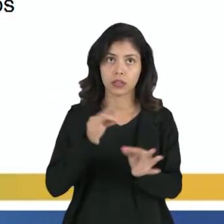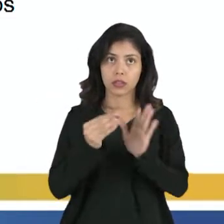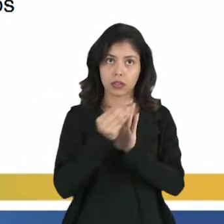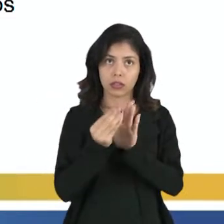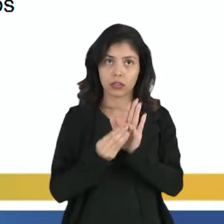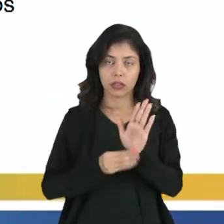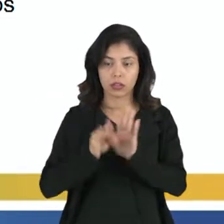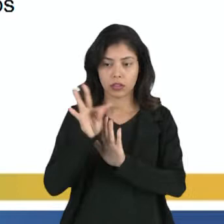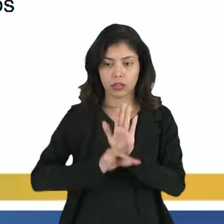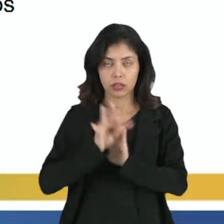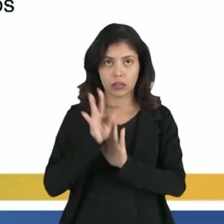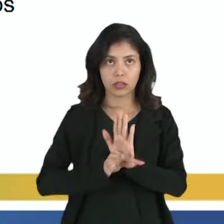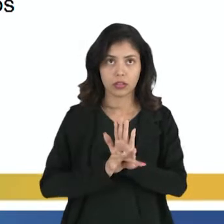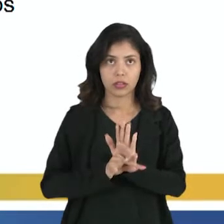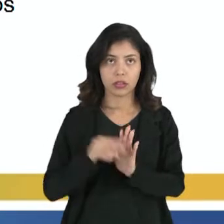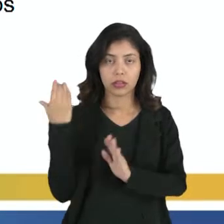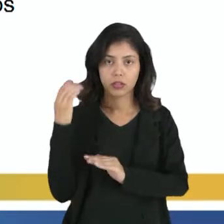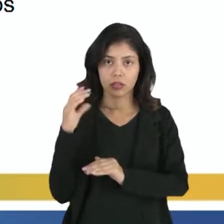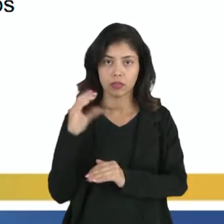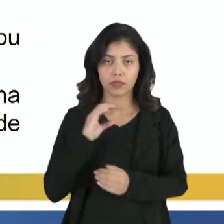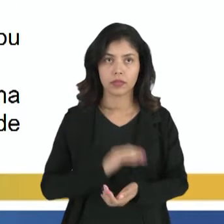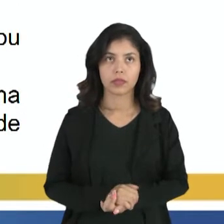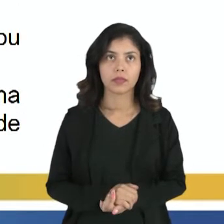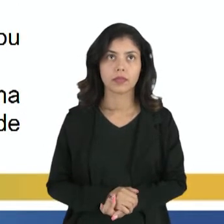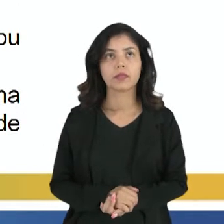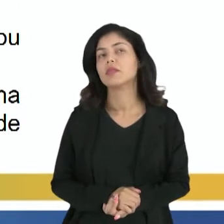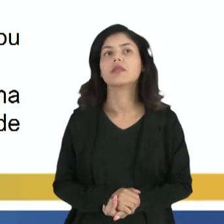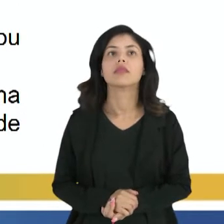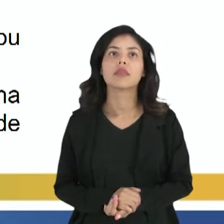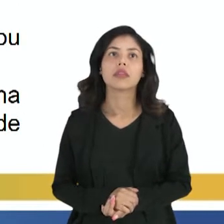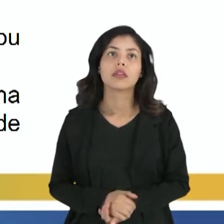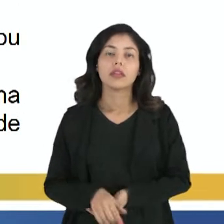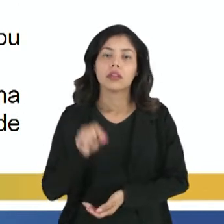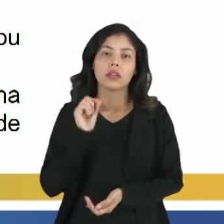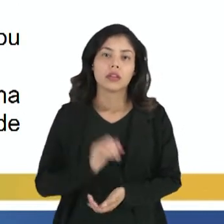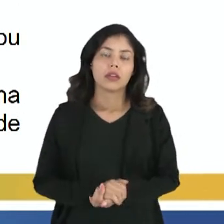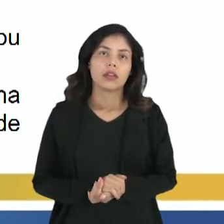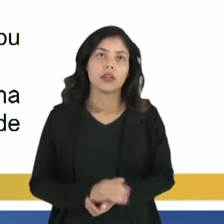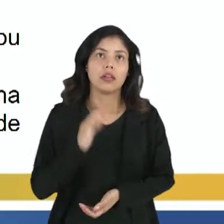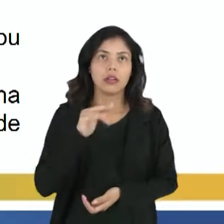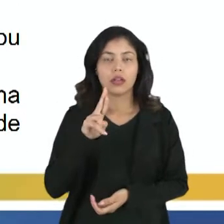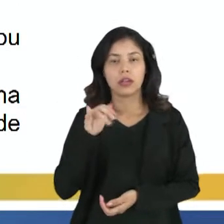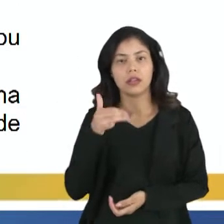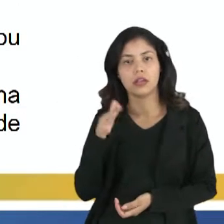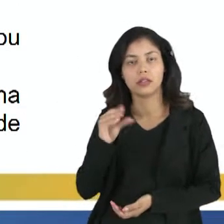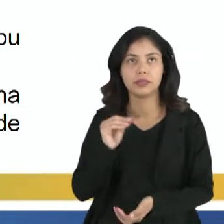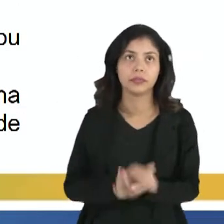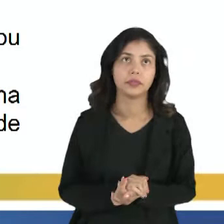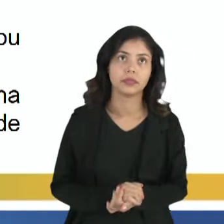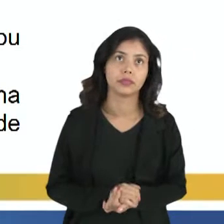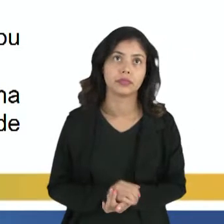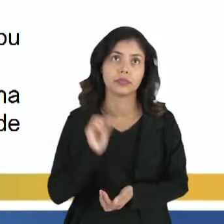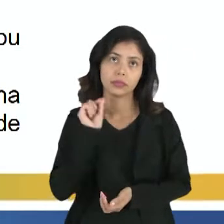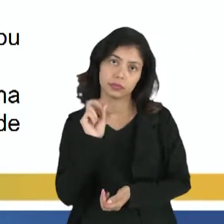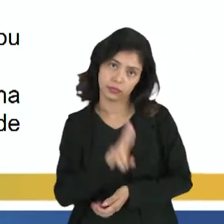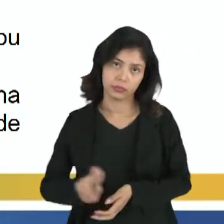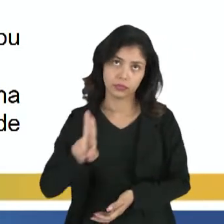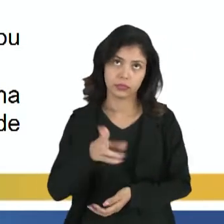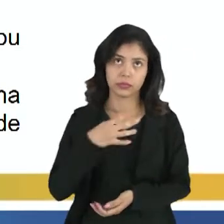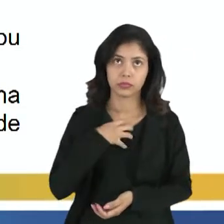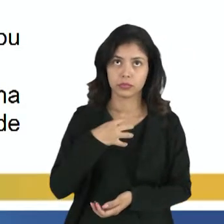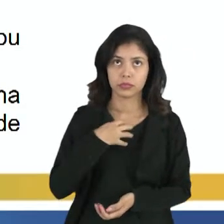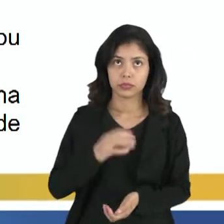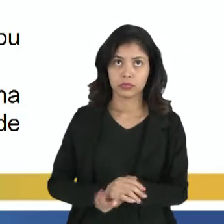de instruções, textos científicos. A conotação. A conotação é o uso do